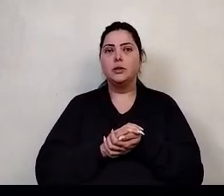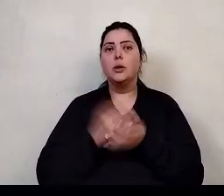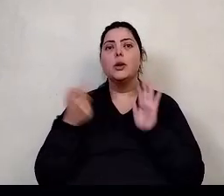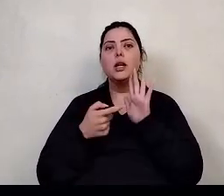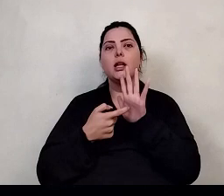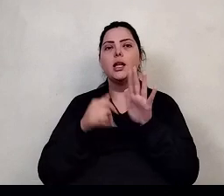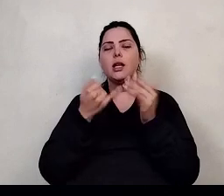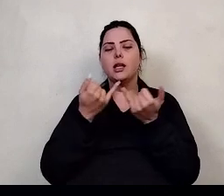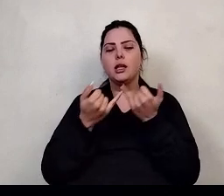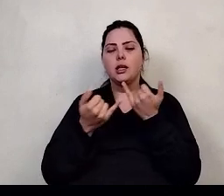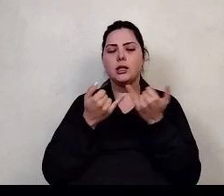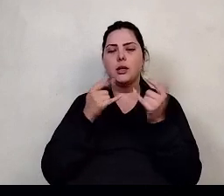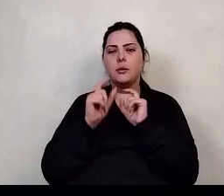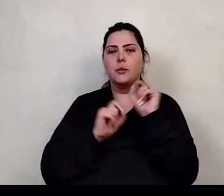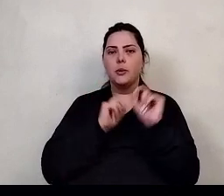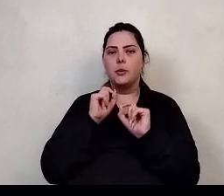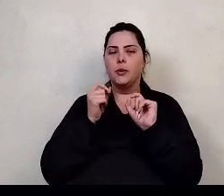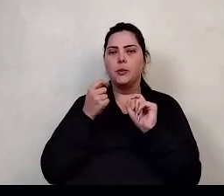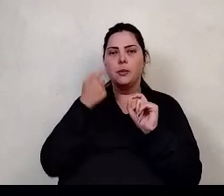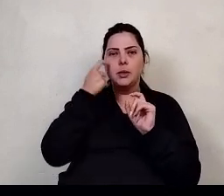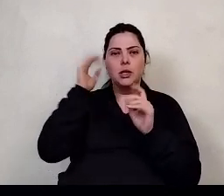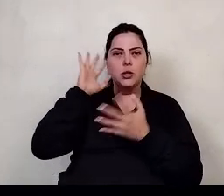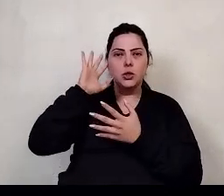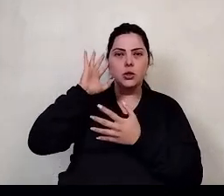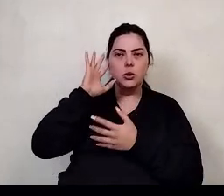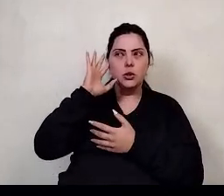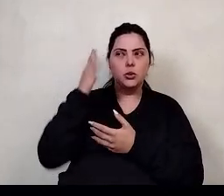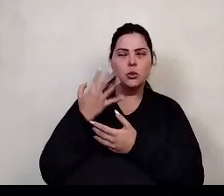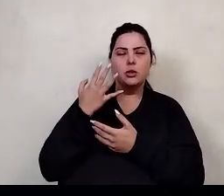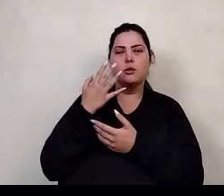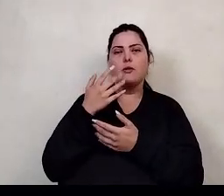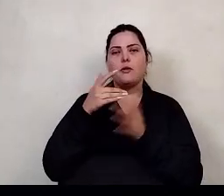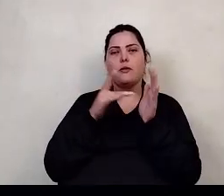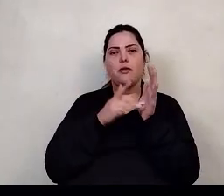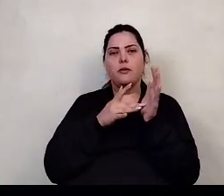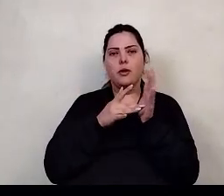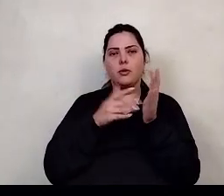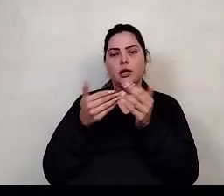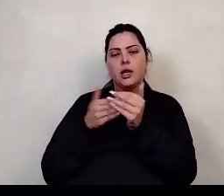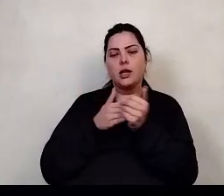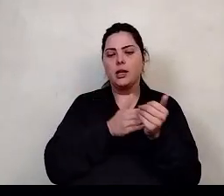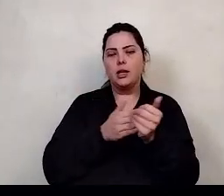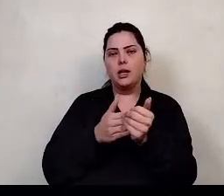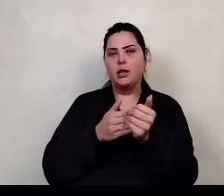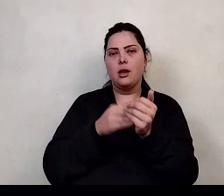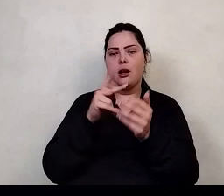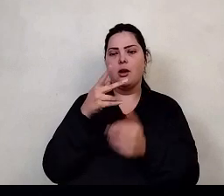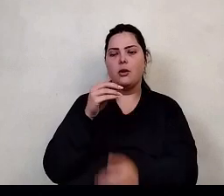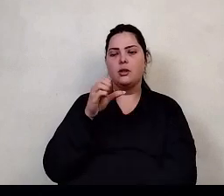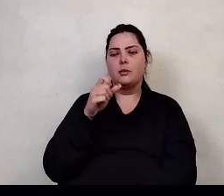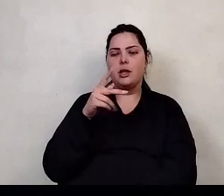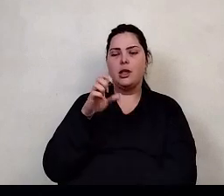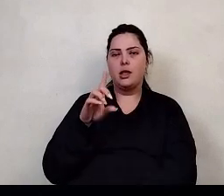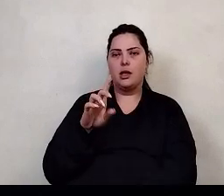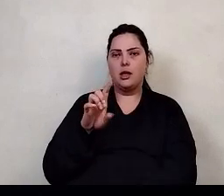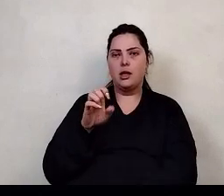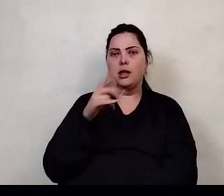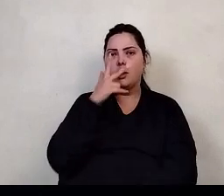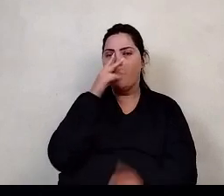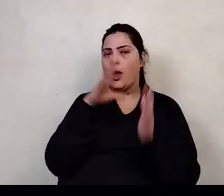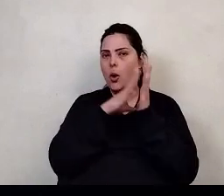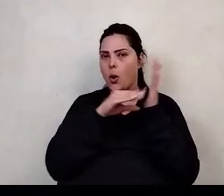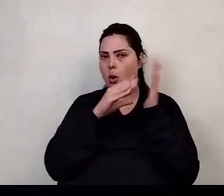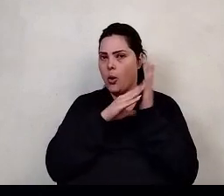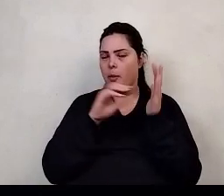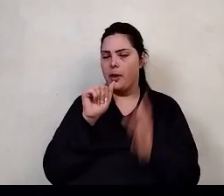aqui, vamos exercitar uma solução fictícia chamada Guia Hóspede. Essa solução não é uma cópia do Airbnb, tá? Ela é de fato